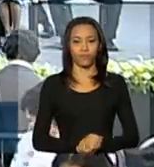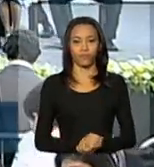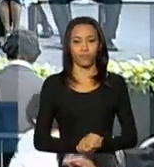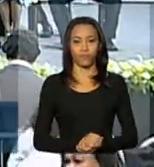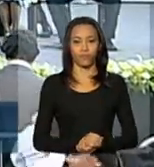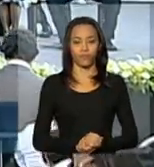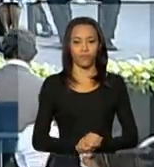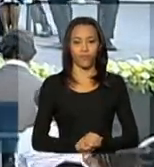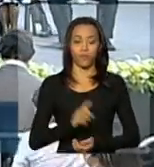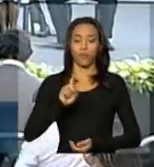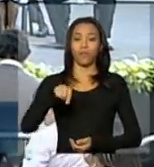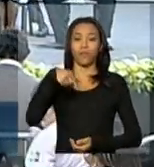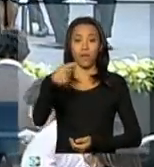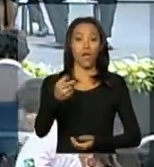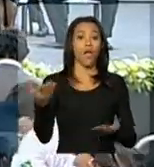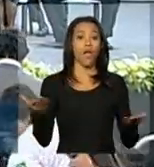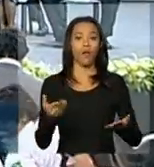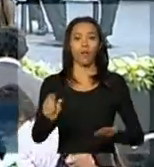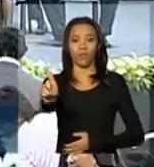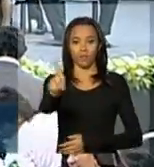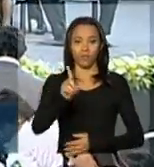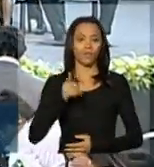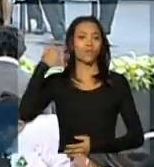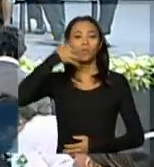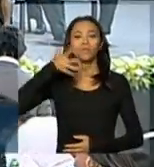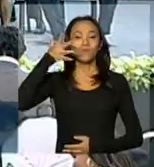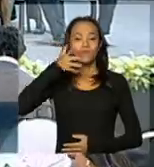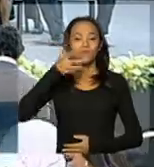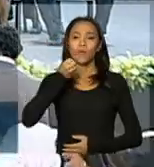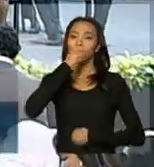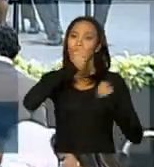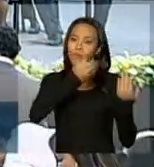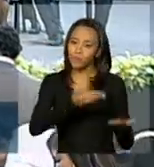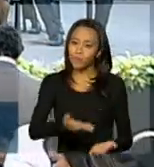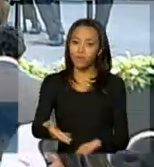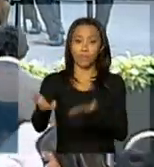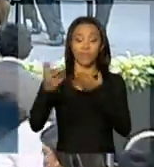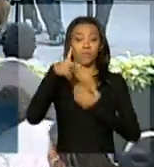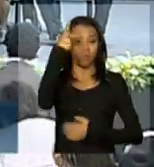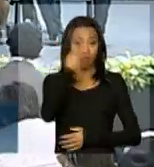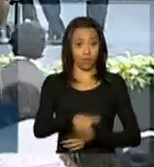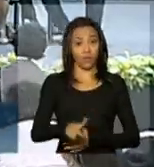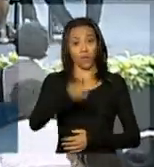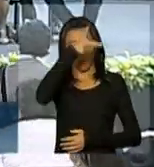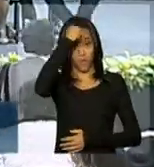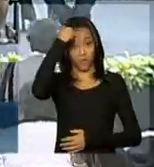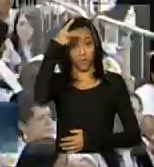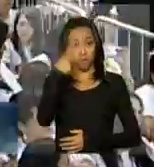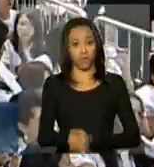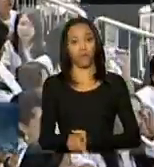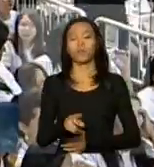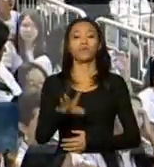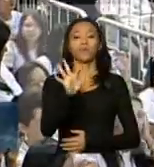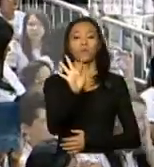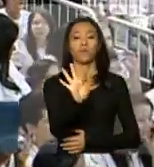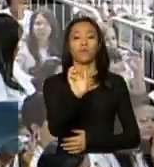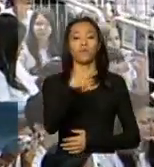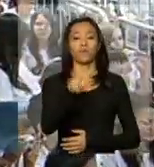A seguir, ouviremos as palavras de boas-vindas do prefeito de São Paulo, Fernando Haddad.